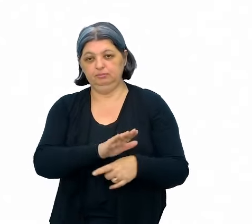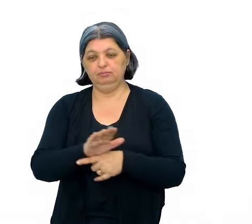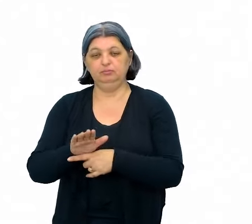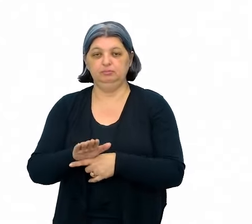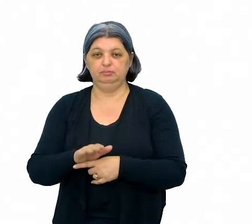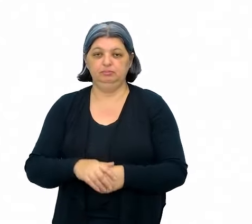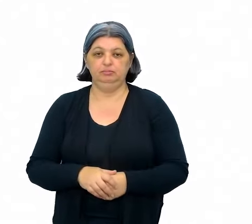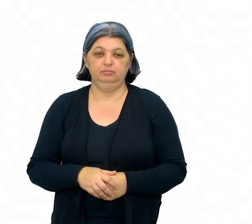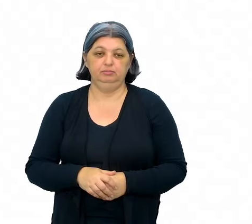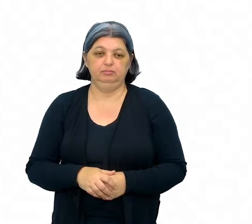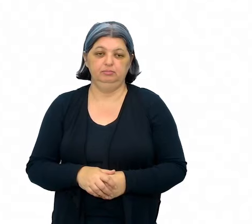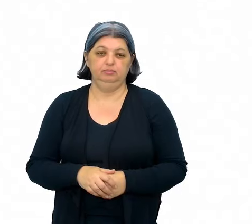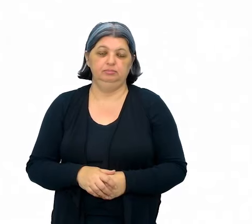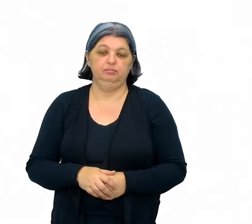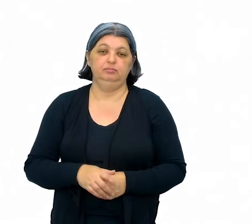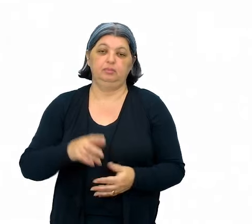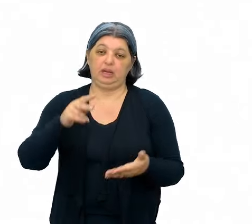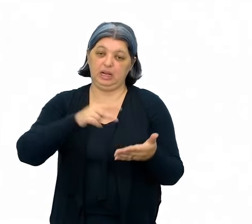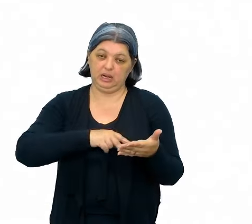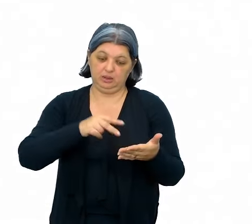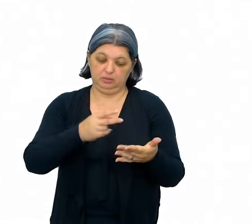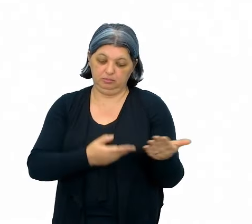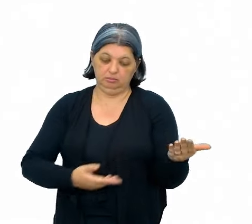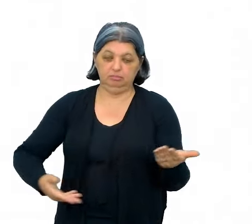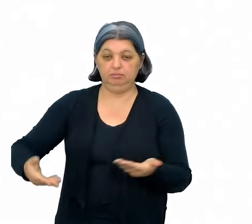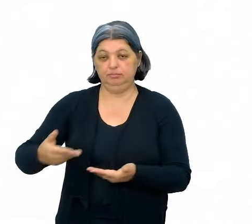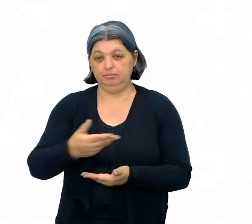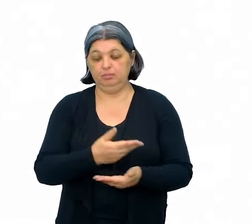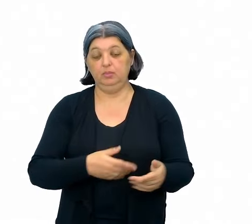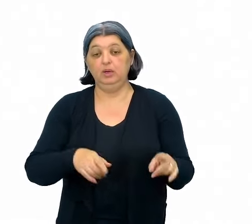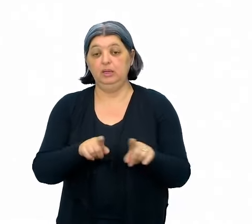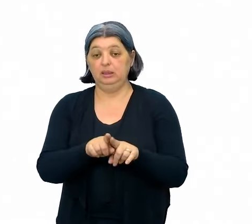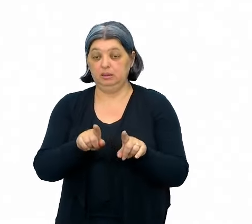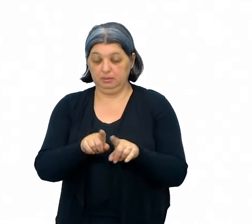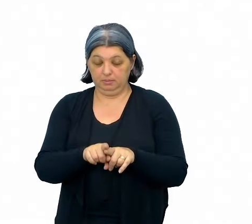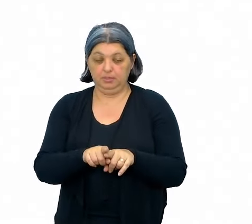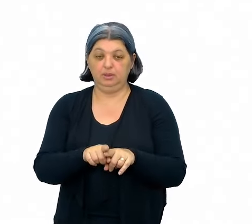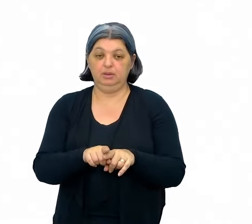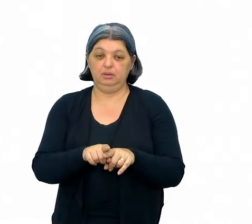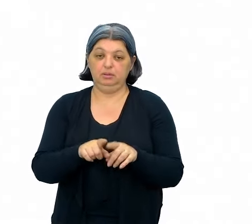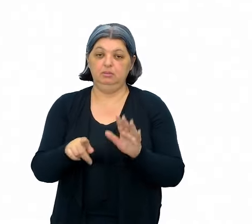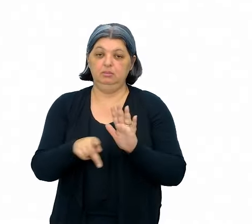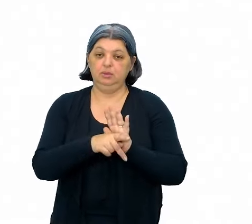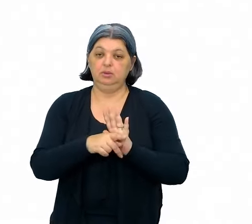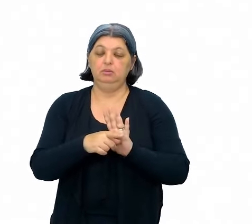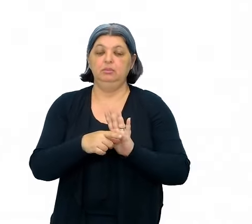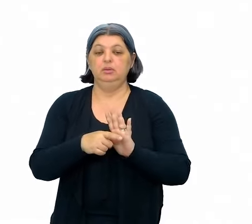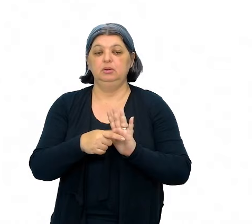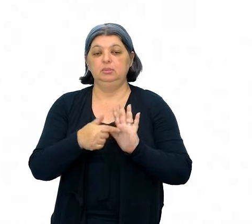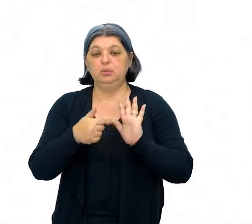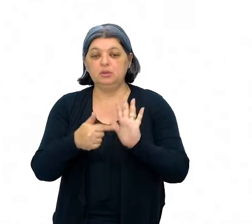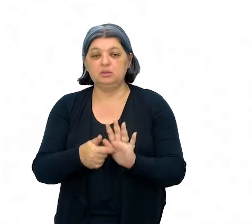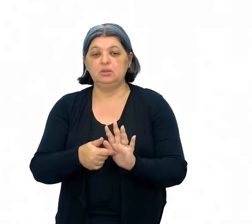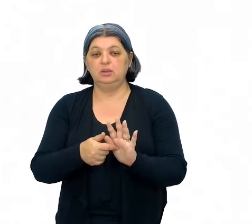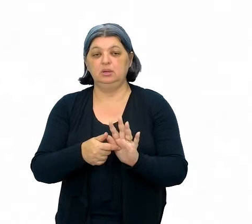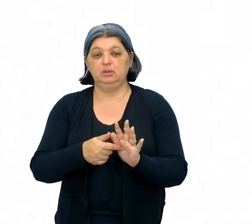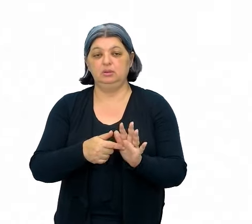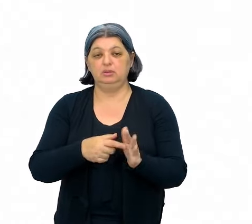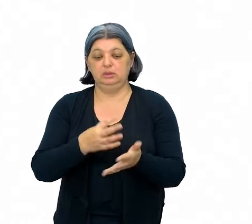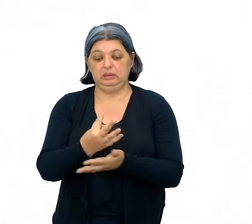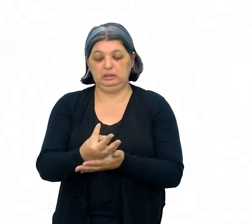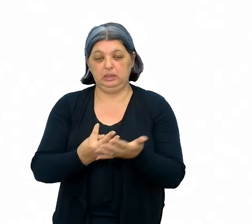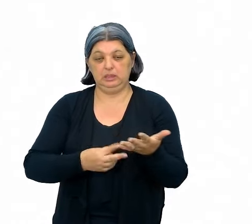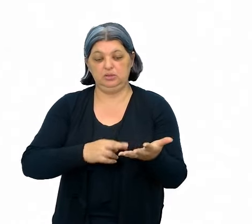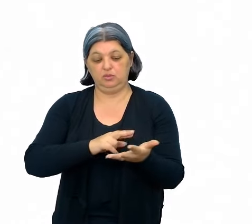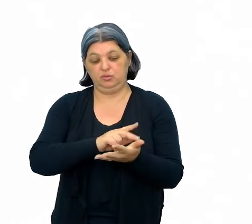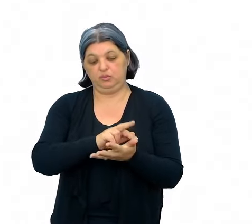favorecido tanto pela leitura colaborativa quanto pela exposição dos diferentes textos do